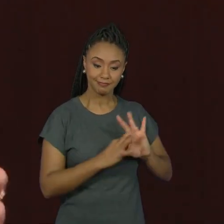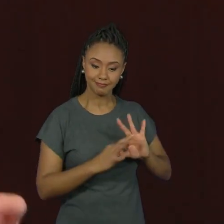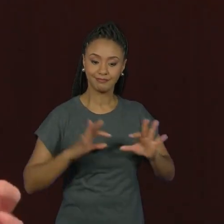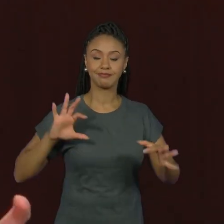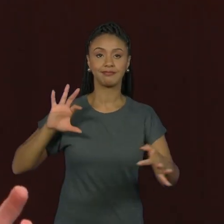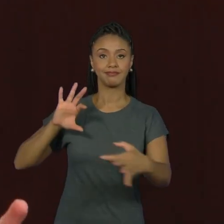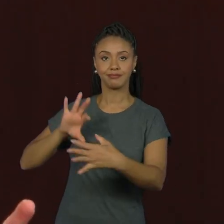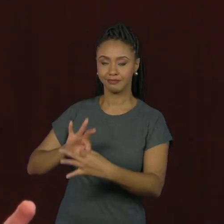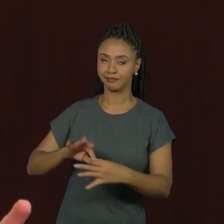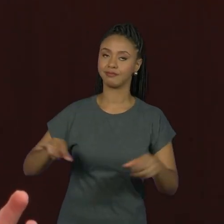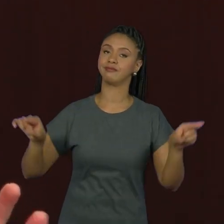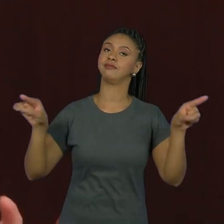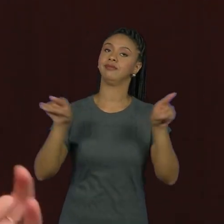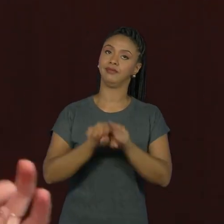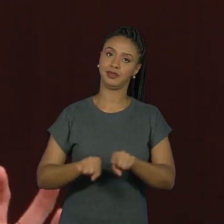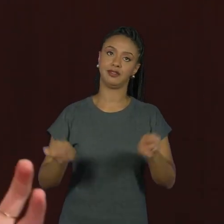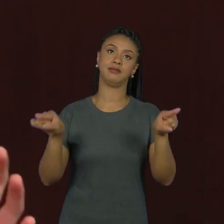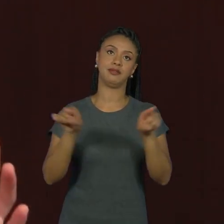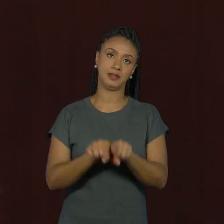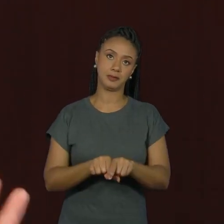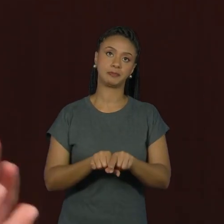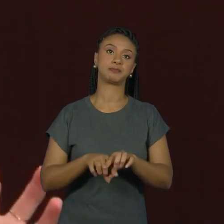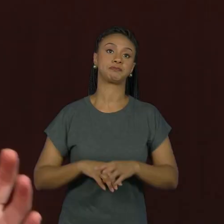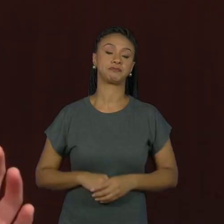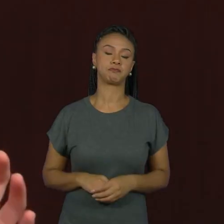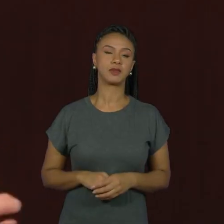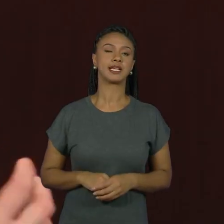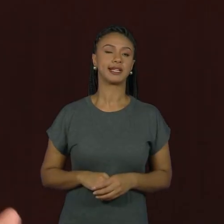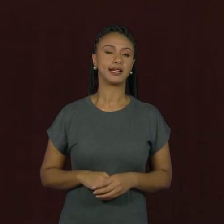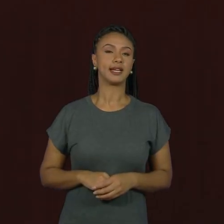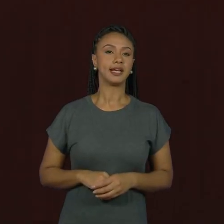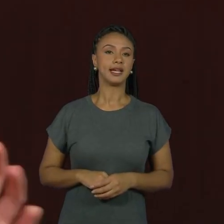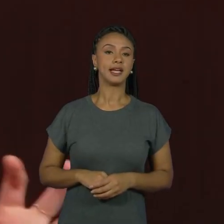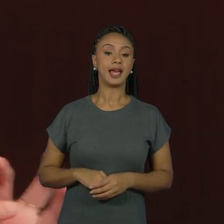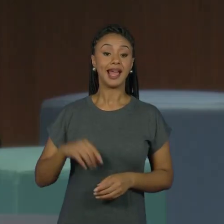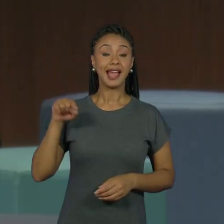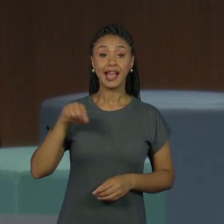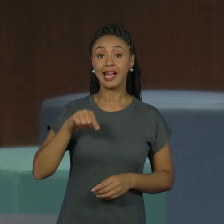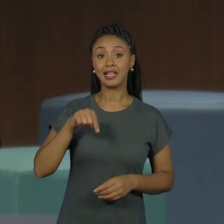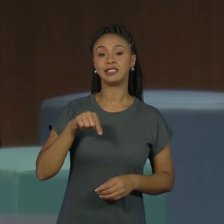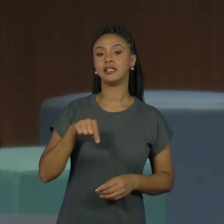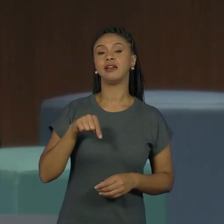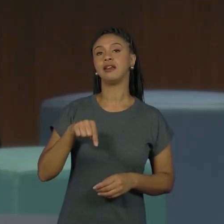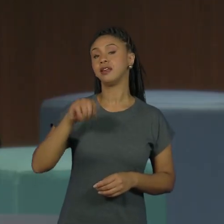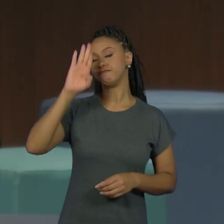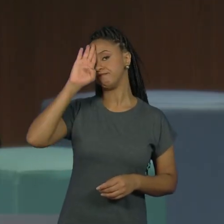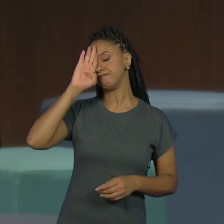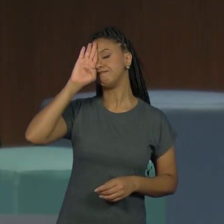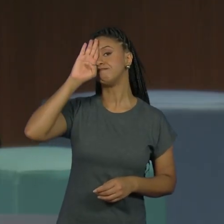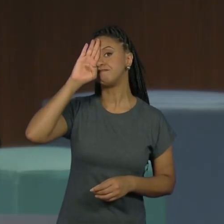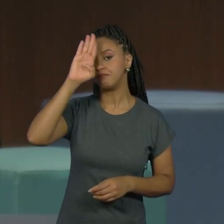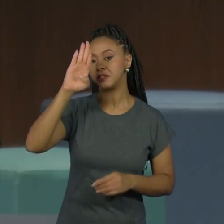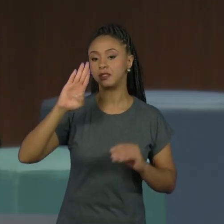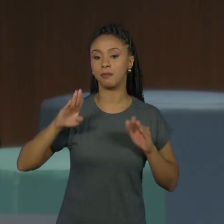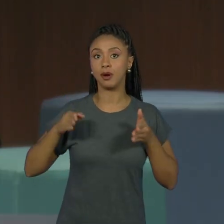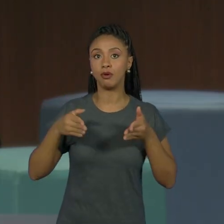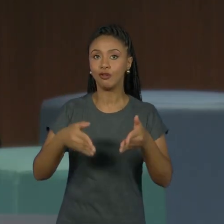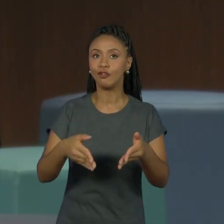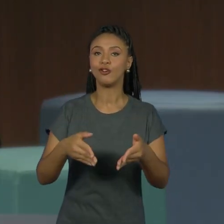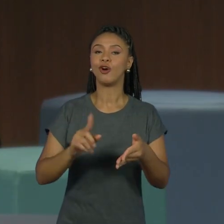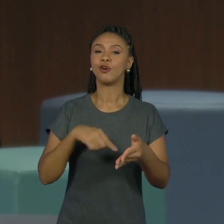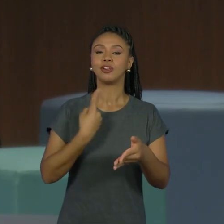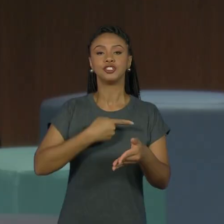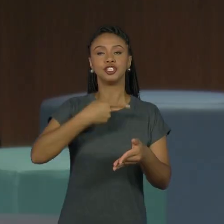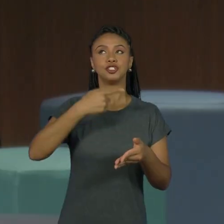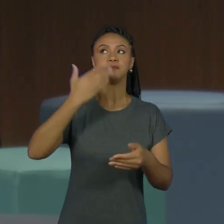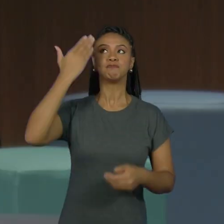né, o ponto de partida está nesse entendimento aí dos